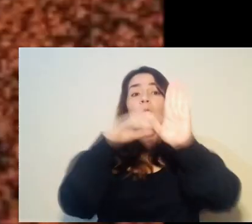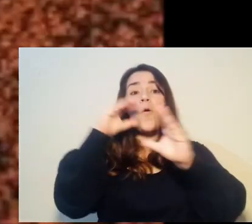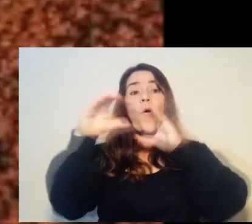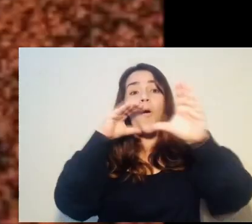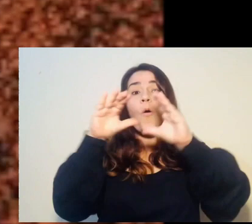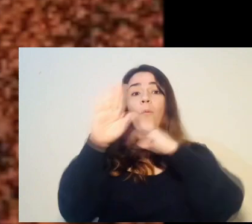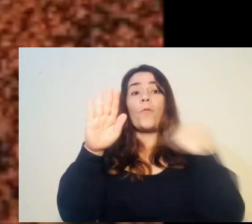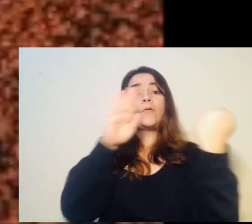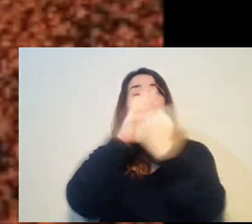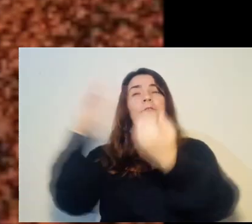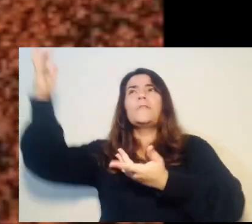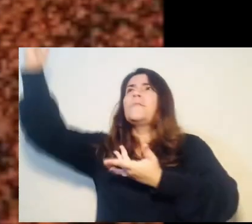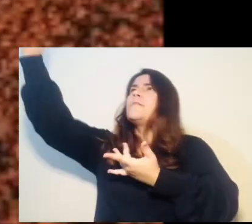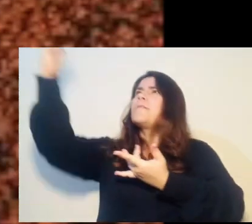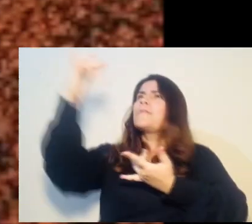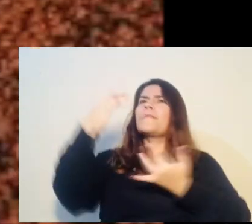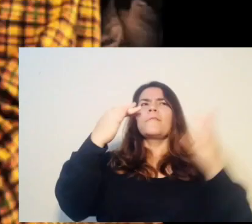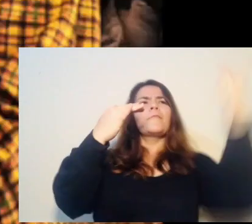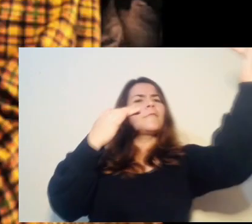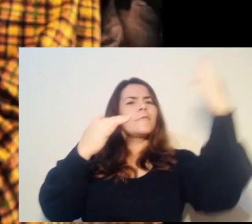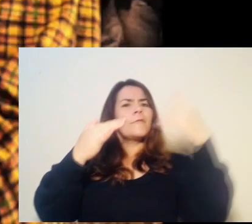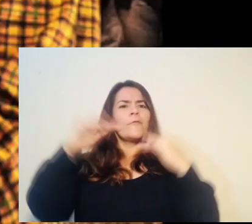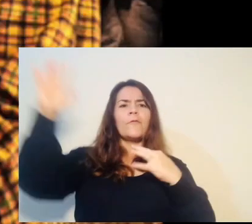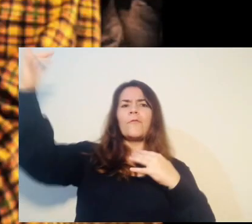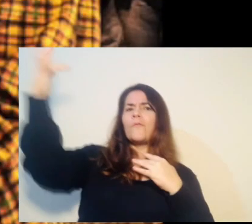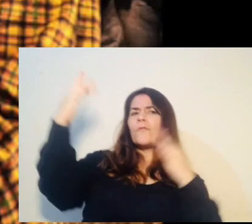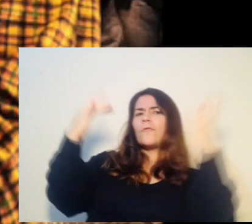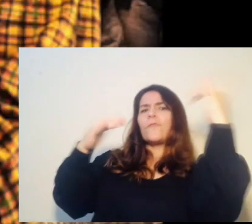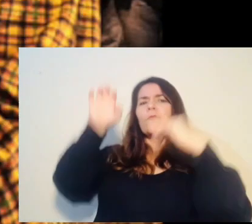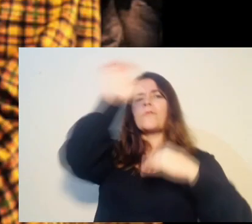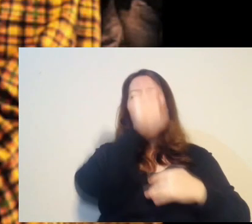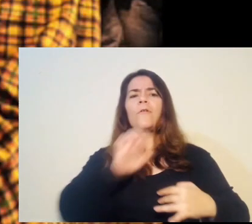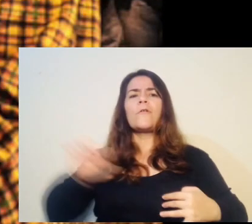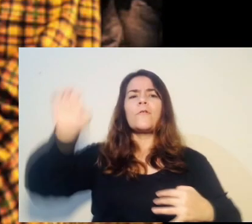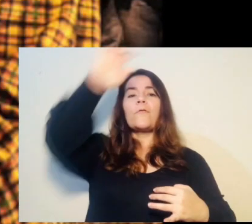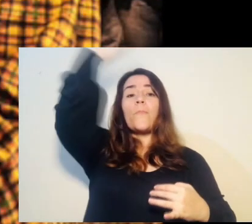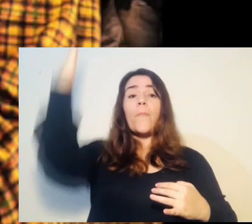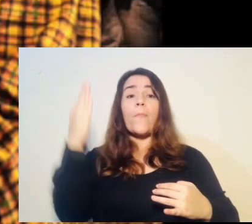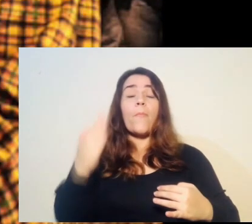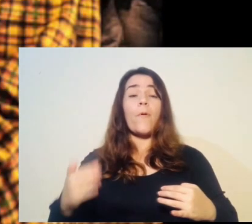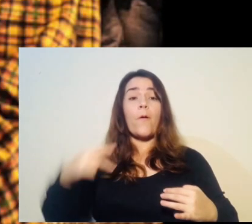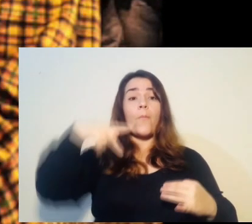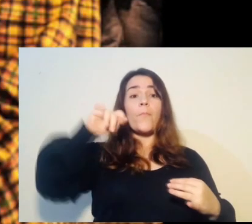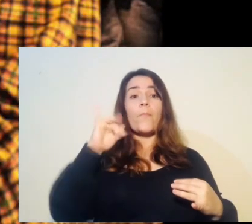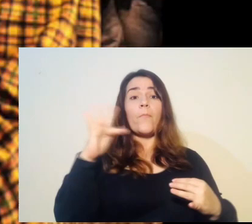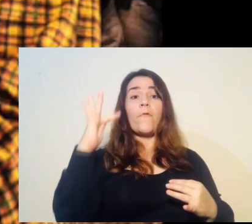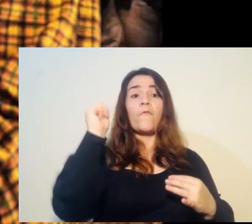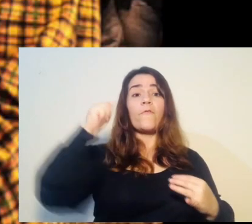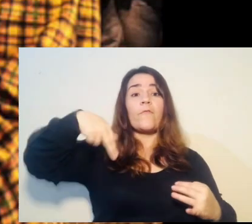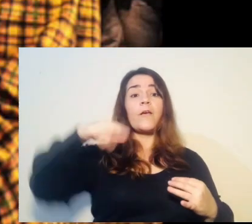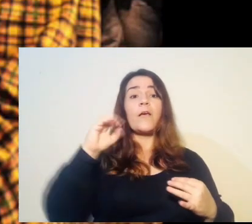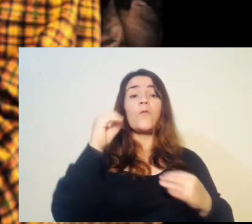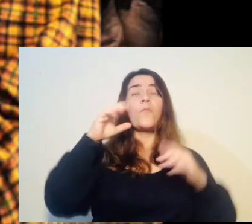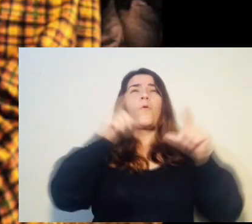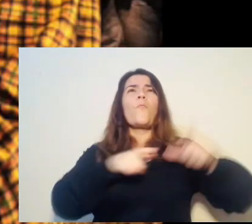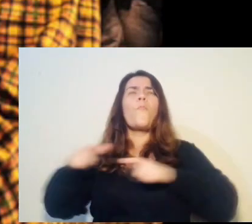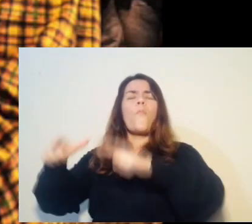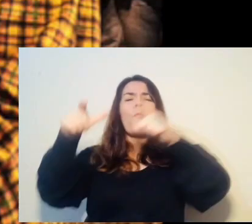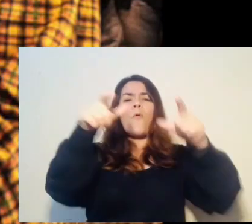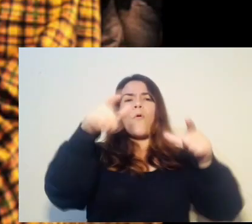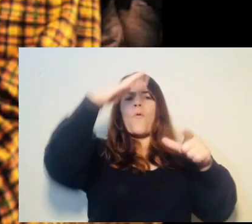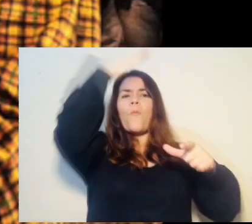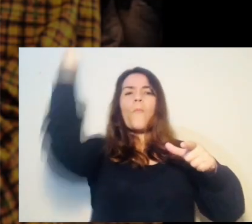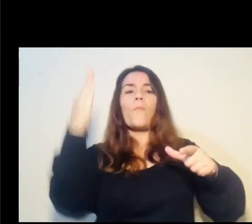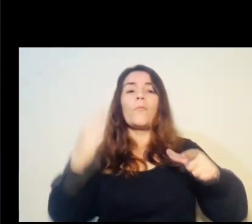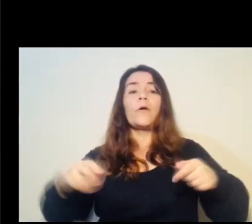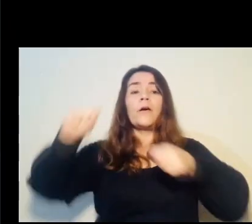trocas, comunicações e migrações entre diversos estados brasileiros. O pífano, que já circulou por boa